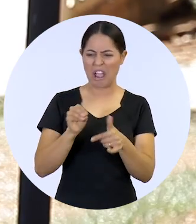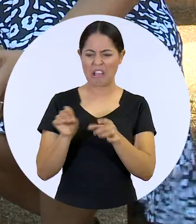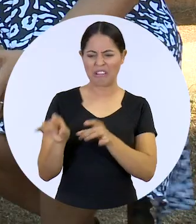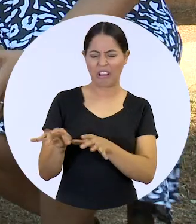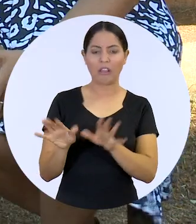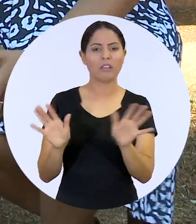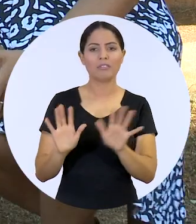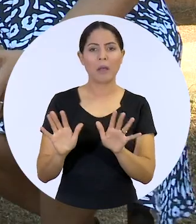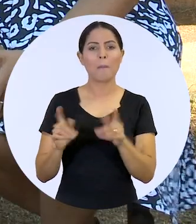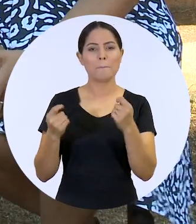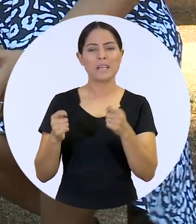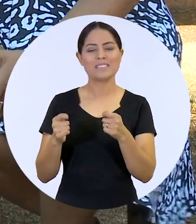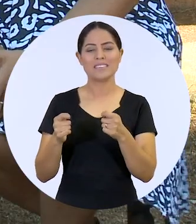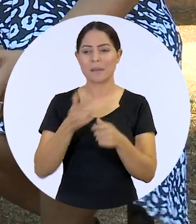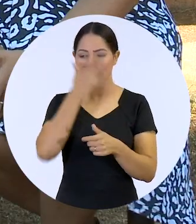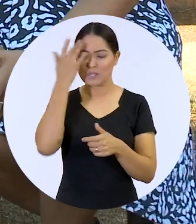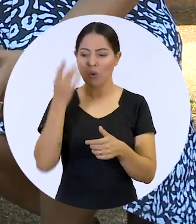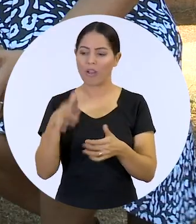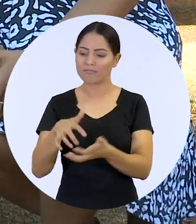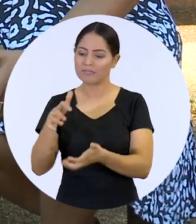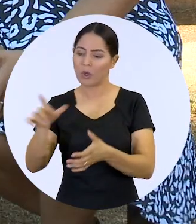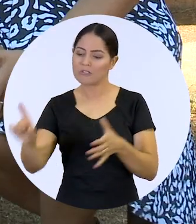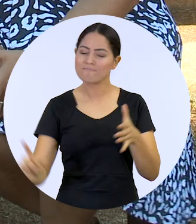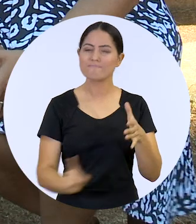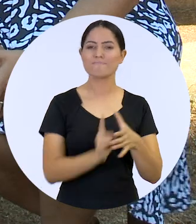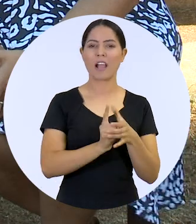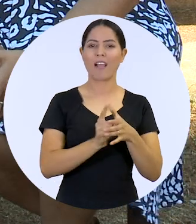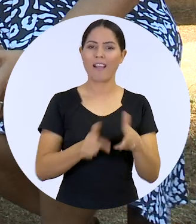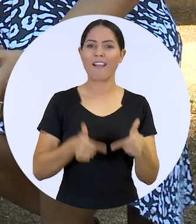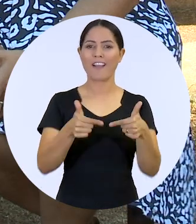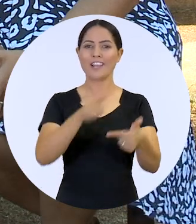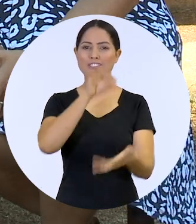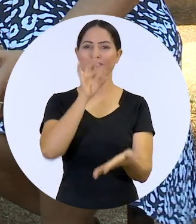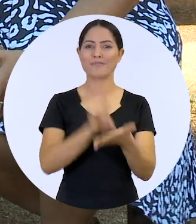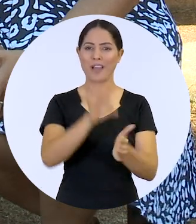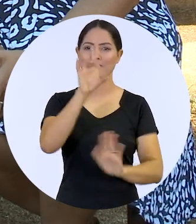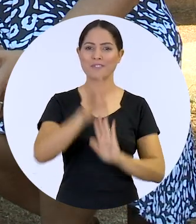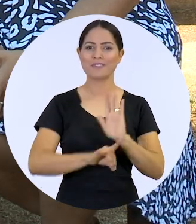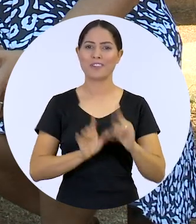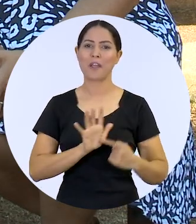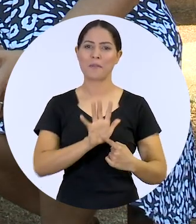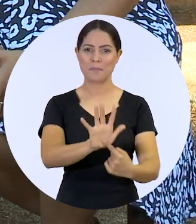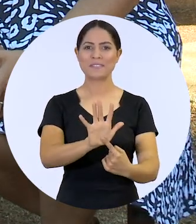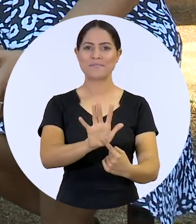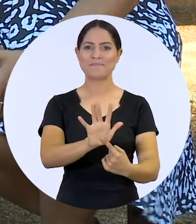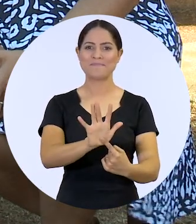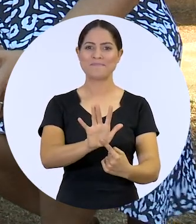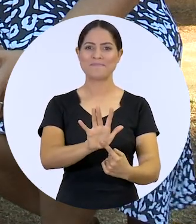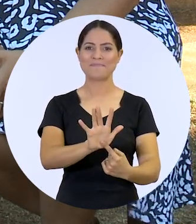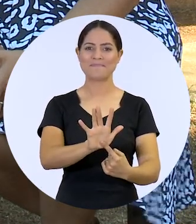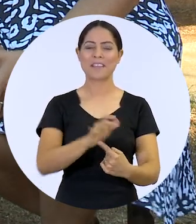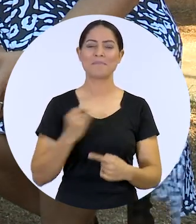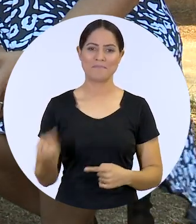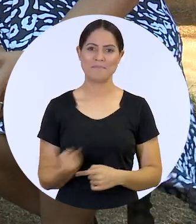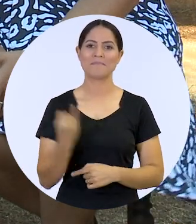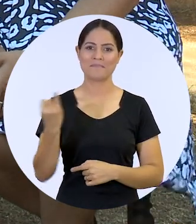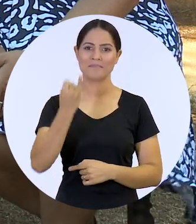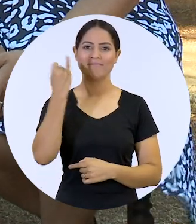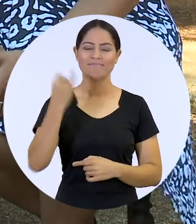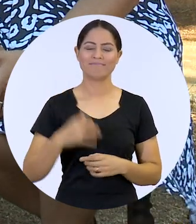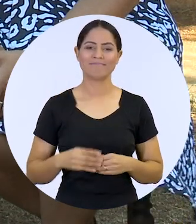trazendo ele para essas atividades e para que ele possa se manifestar e fazer valer os seus direitos. Isso é realmente